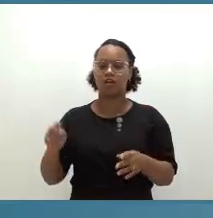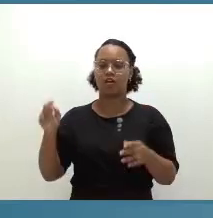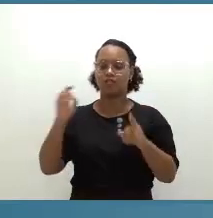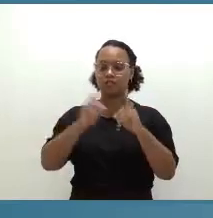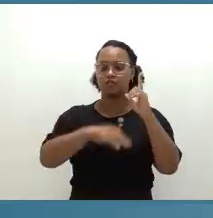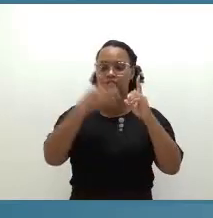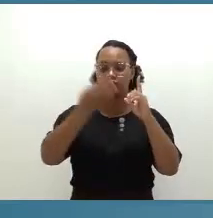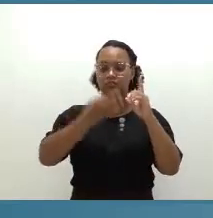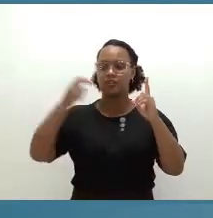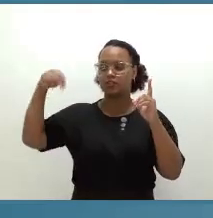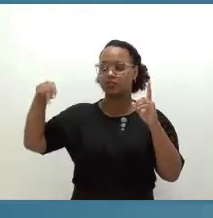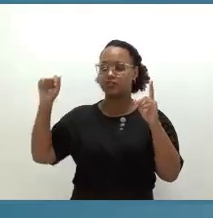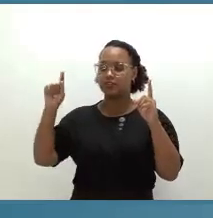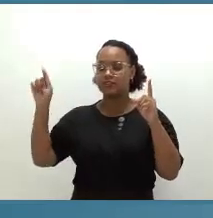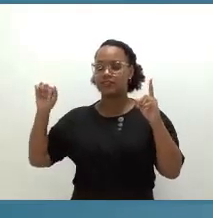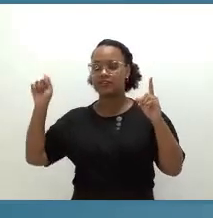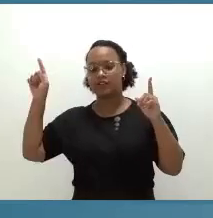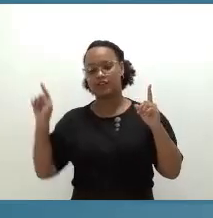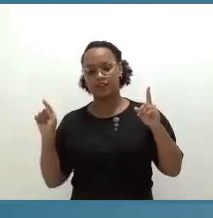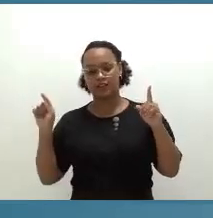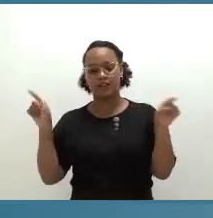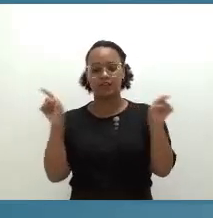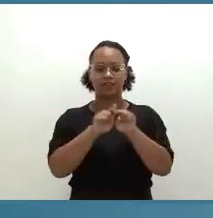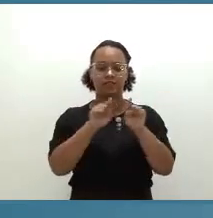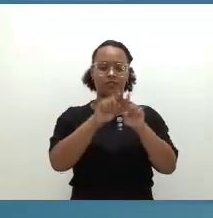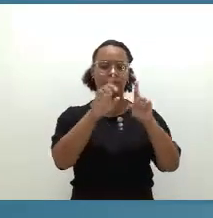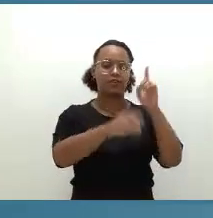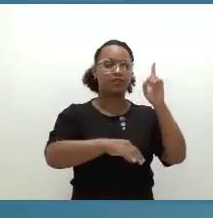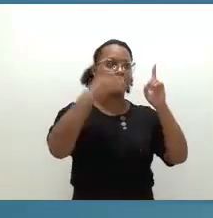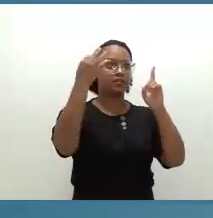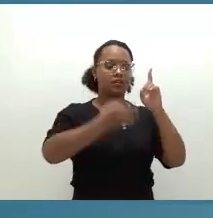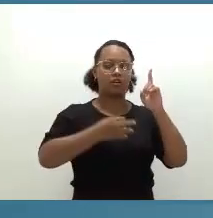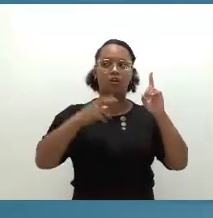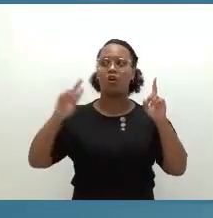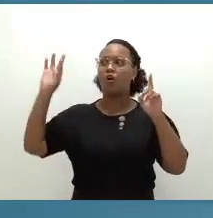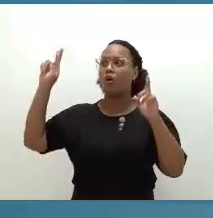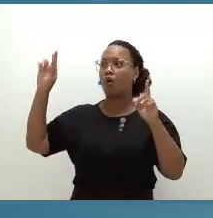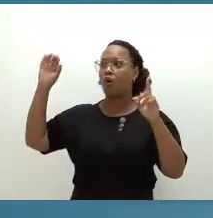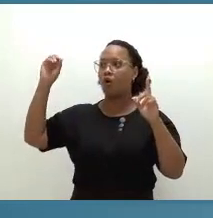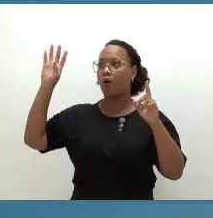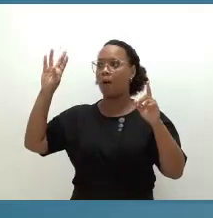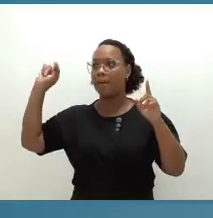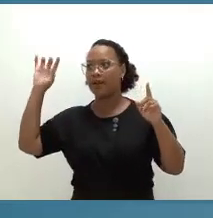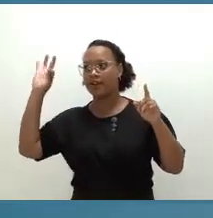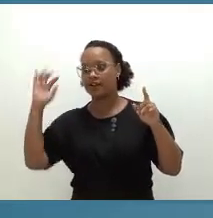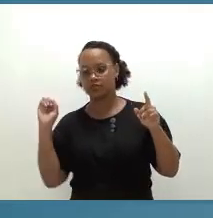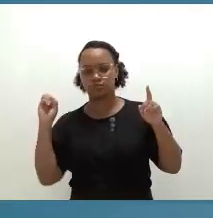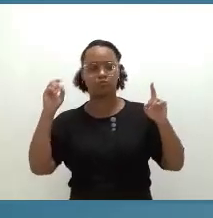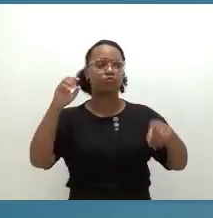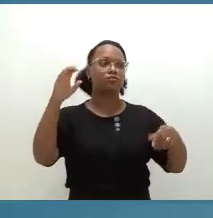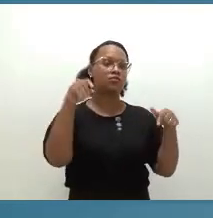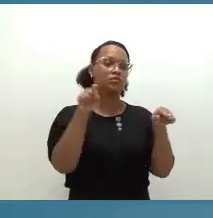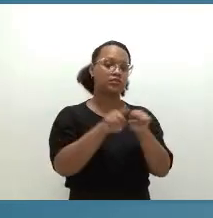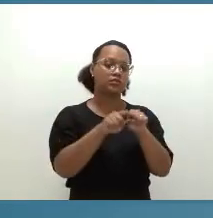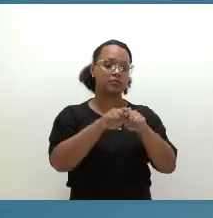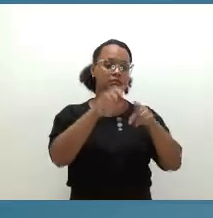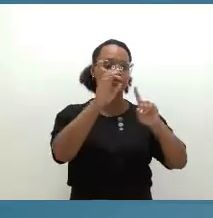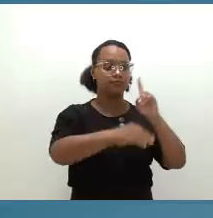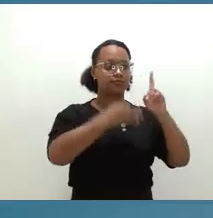meu colega aqui do lado, desembargador Roberto Moura, desembargador